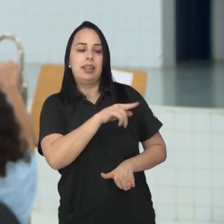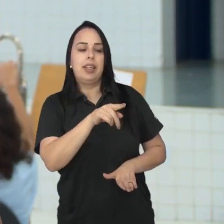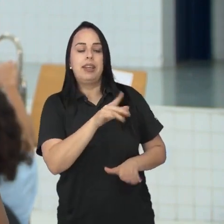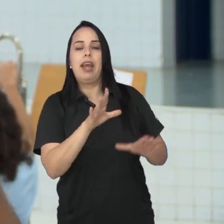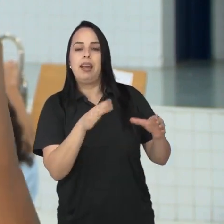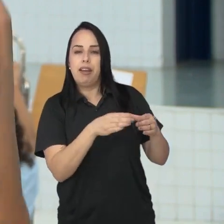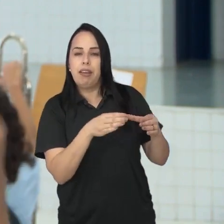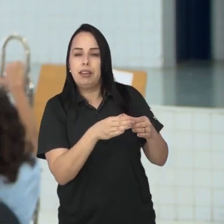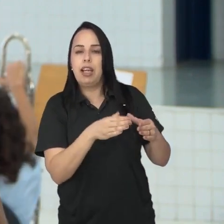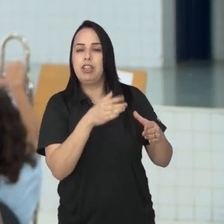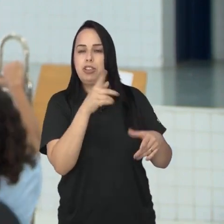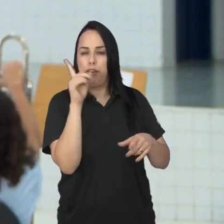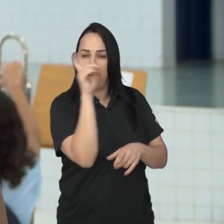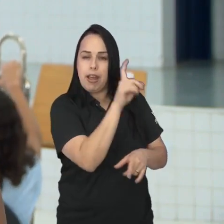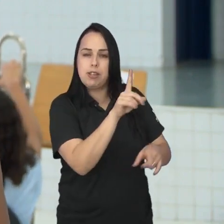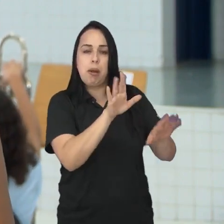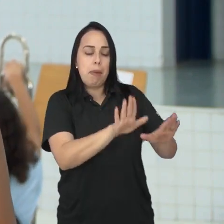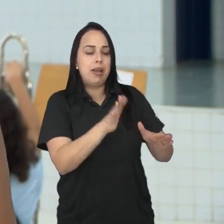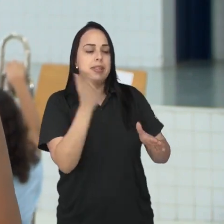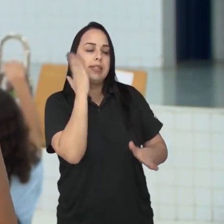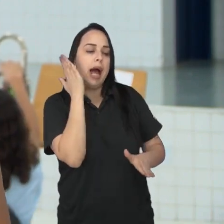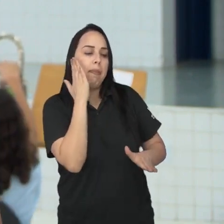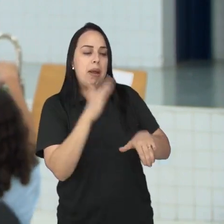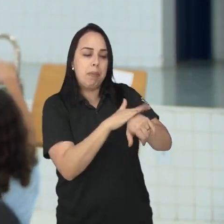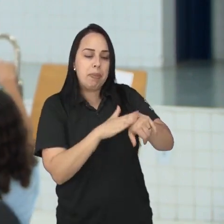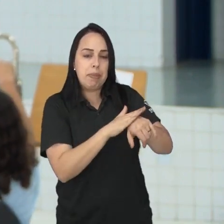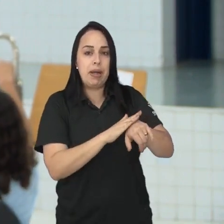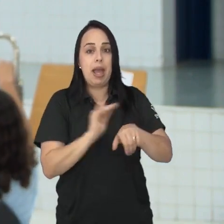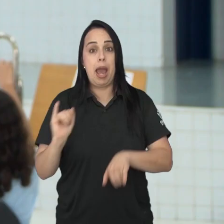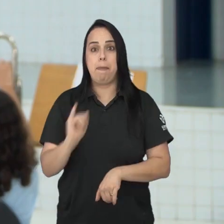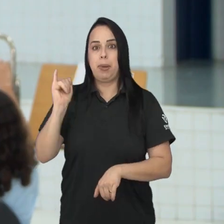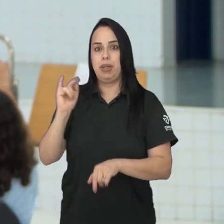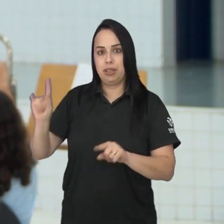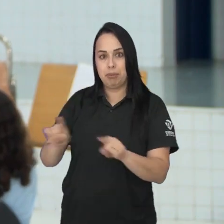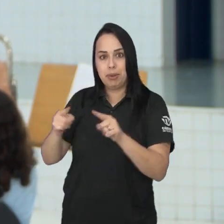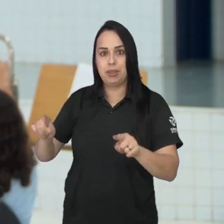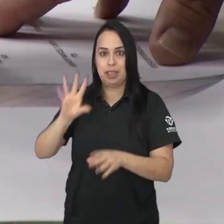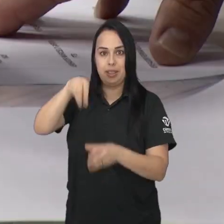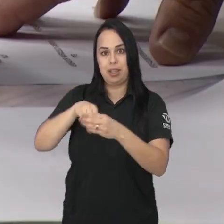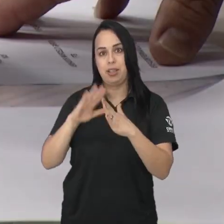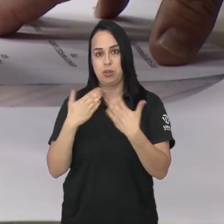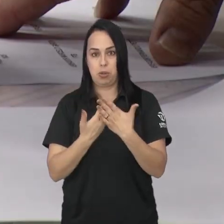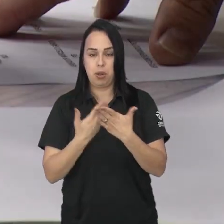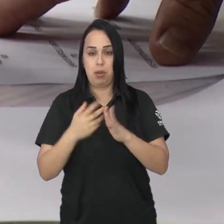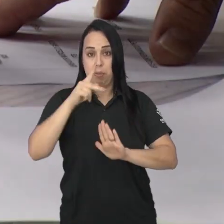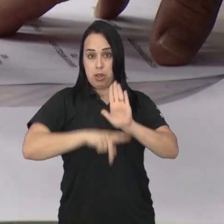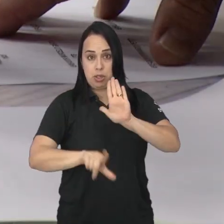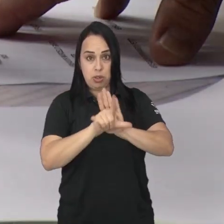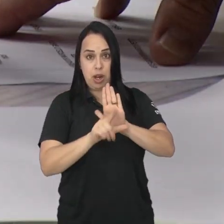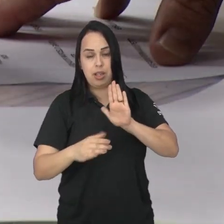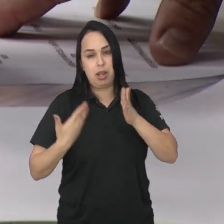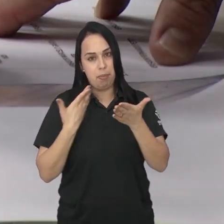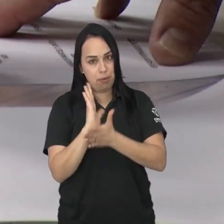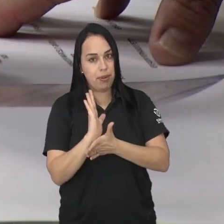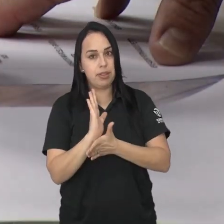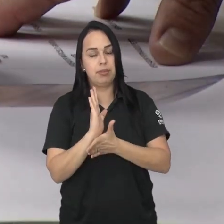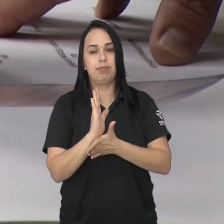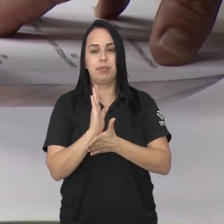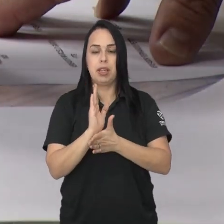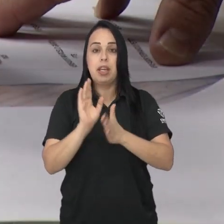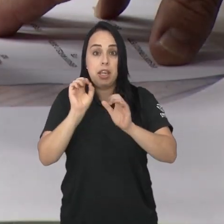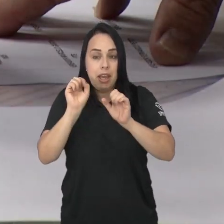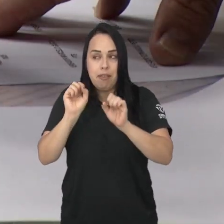de um grupo. Então isso é muito potente e é muito importante que a gente tenha na escola pública. O projeto de lei aprovado é de